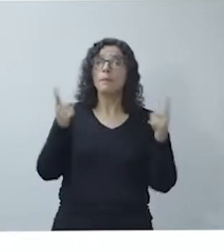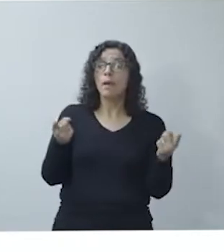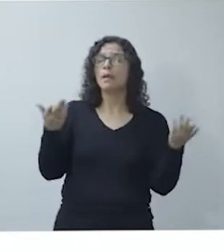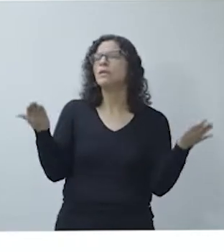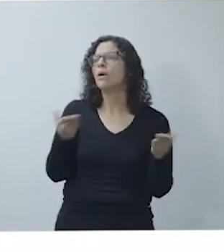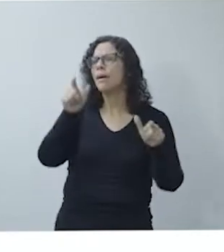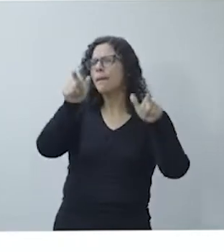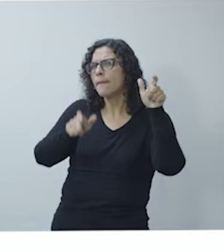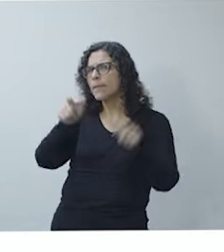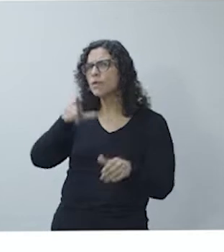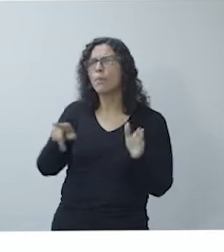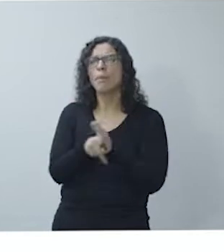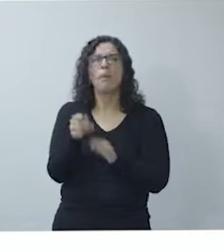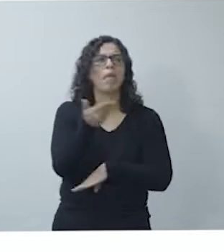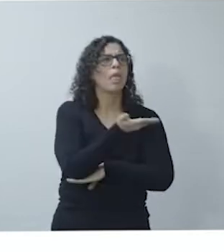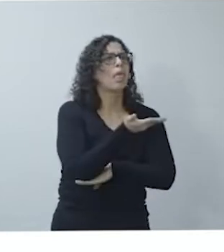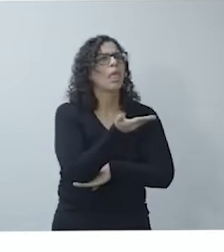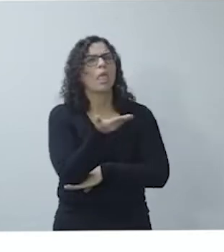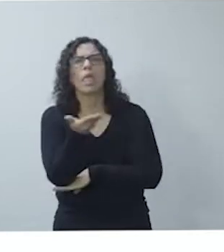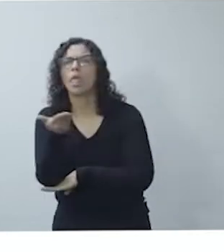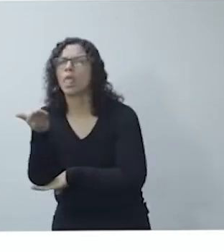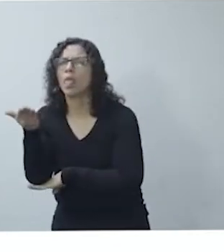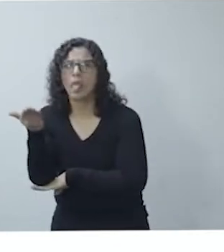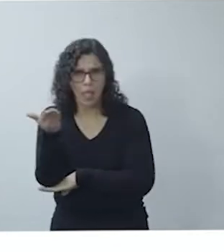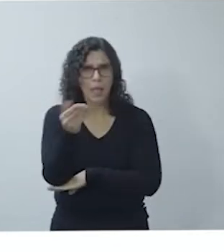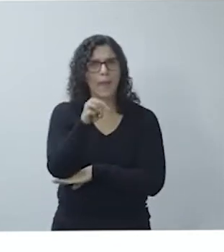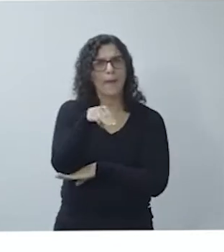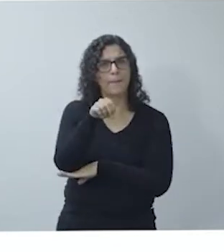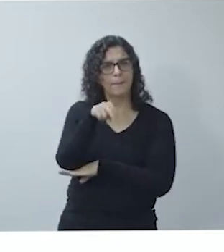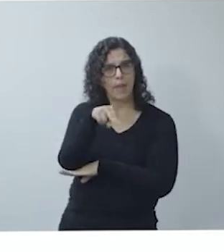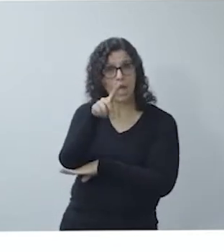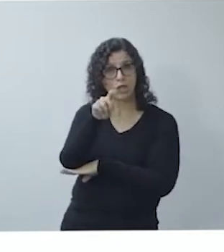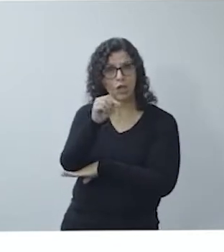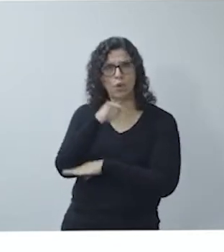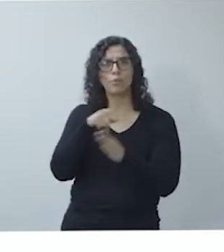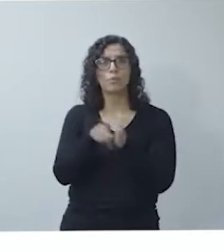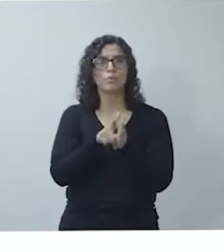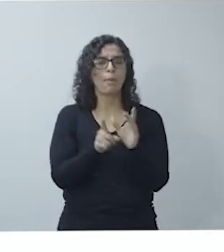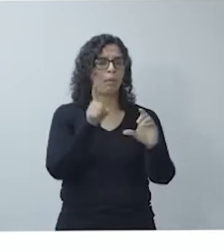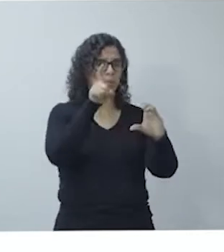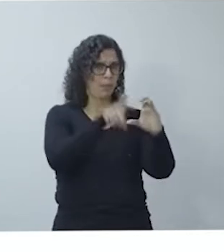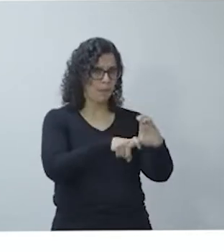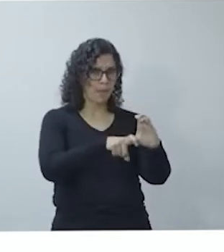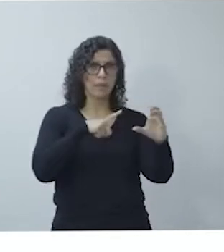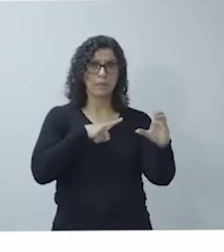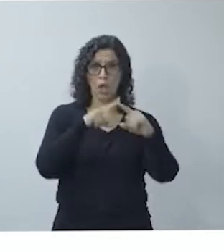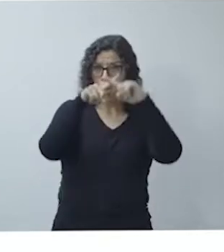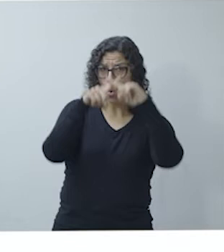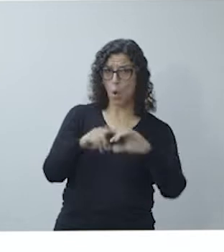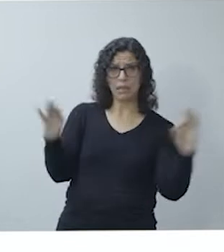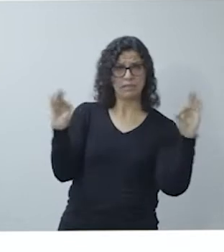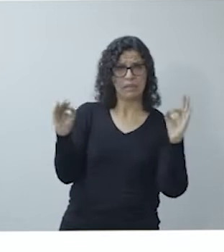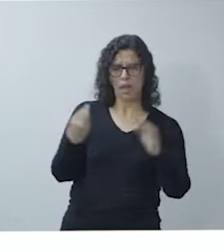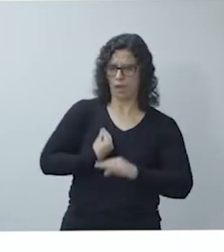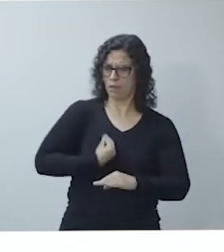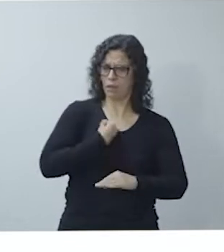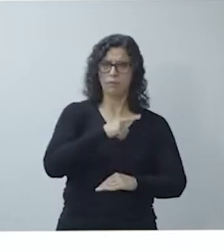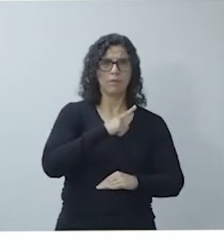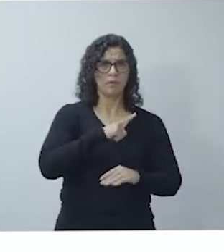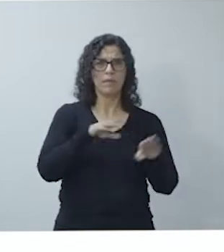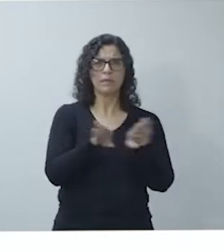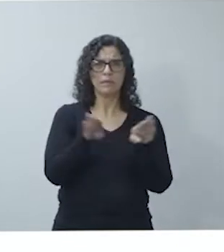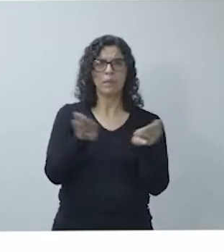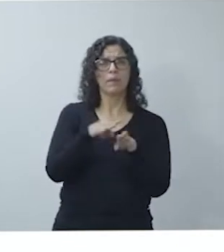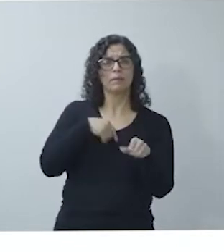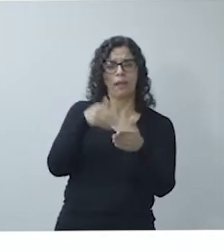estes eram mendigos e parasitas, únicos meios de vida sem concorrência, isso mesmo, com